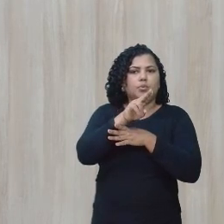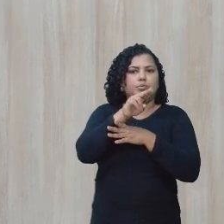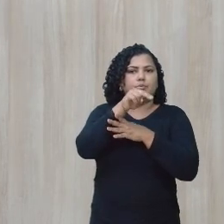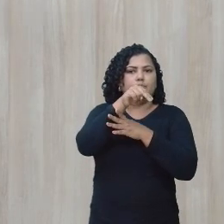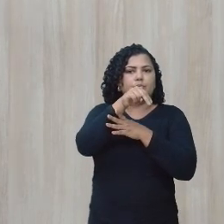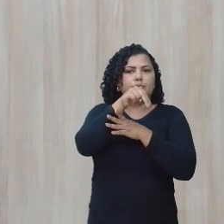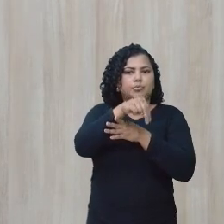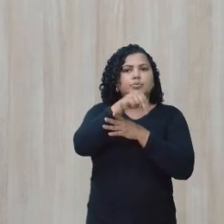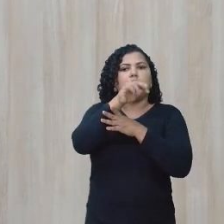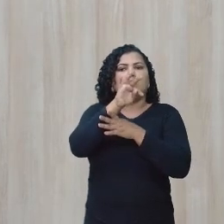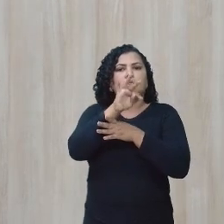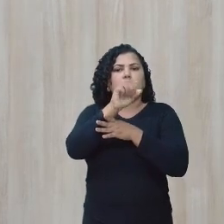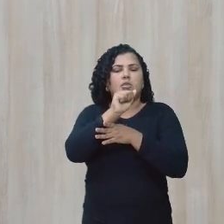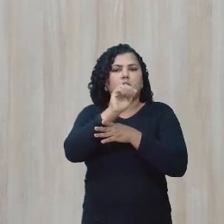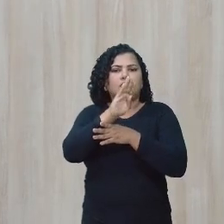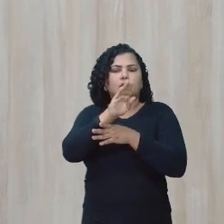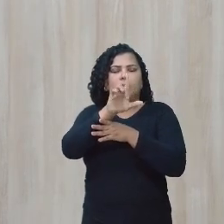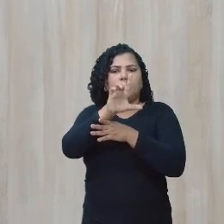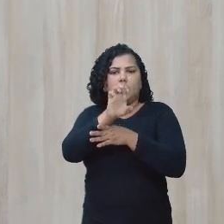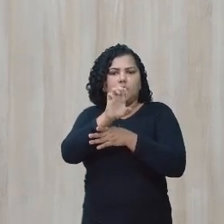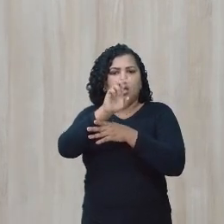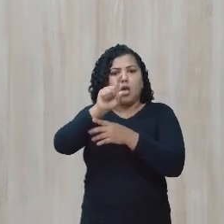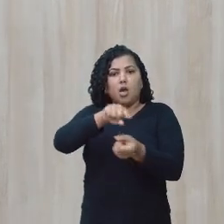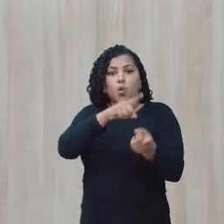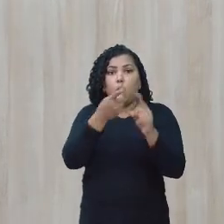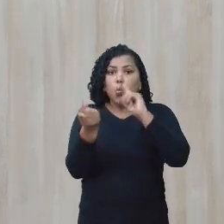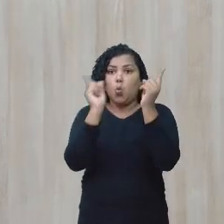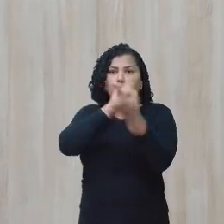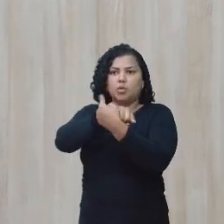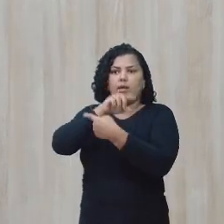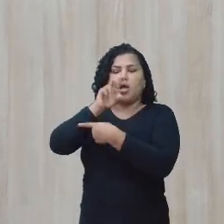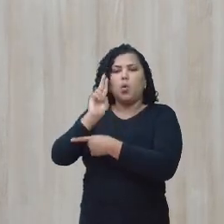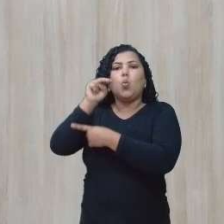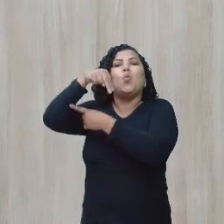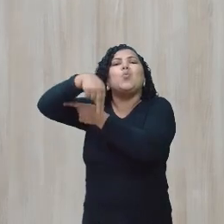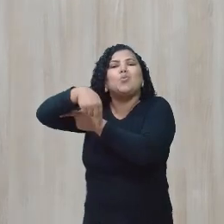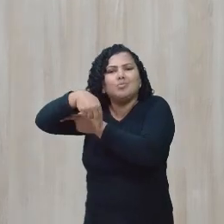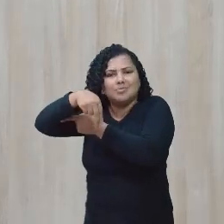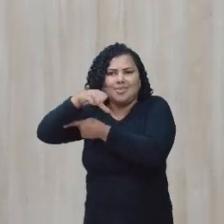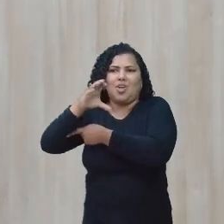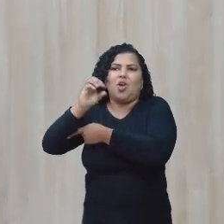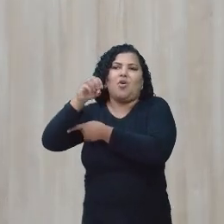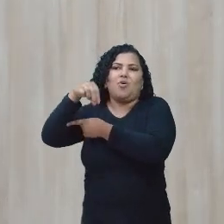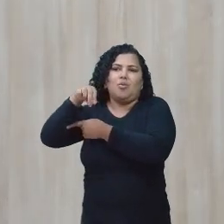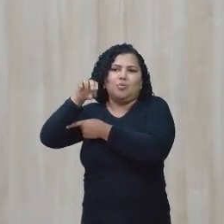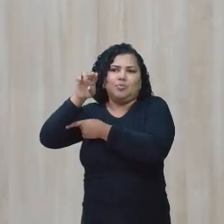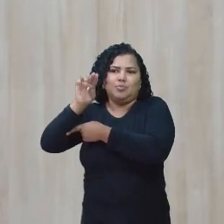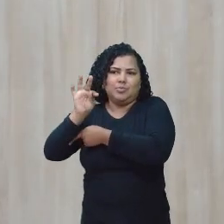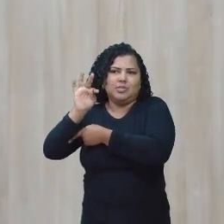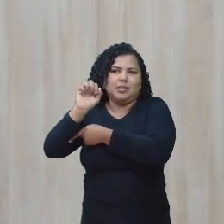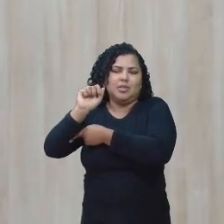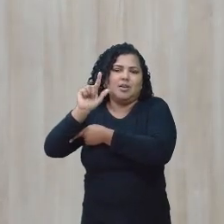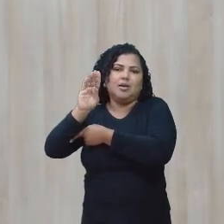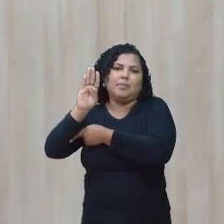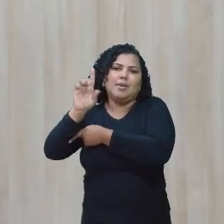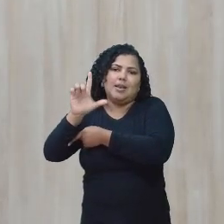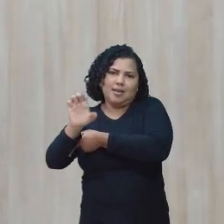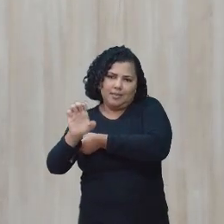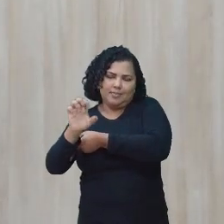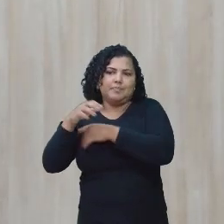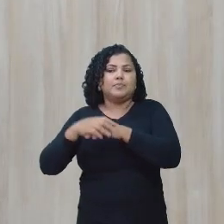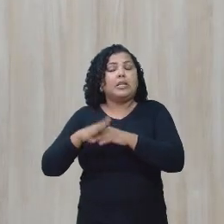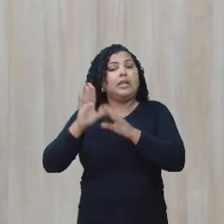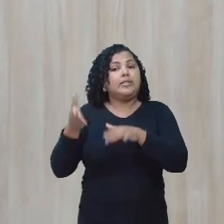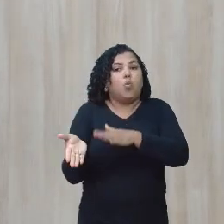prefixo un, que significa o contrário, então temos o countable e o uncountable. Então, os countables, que são